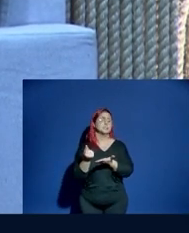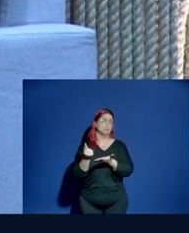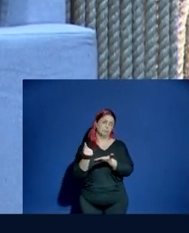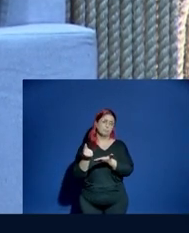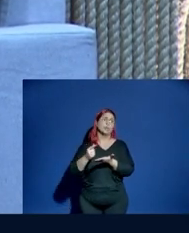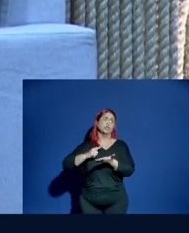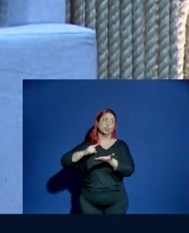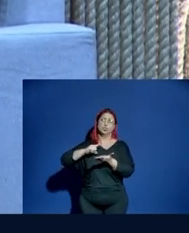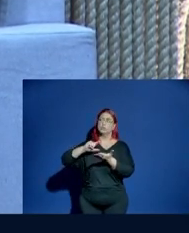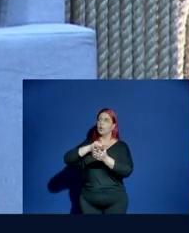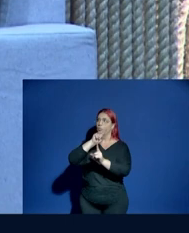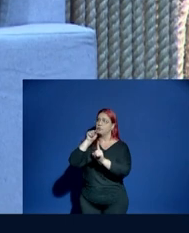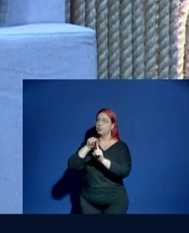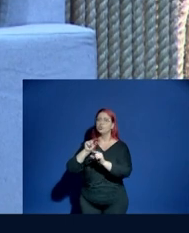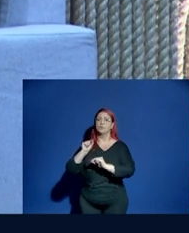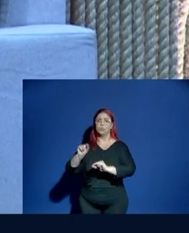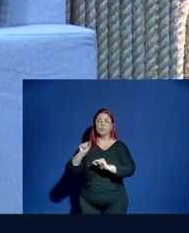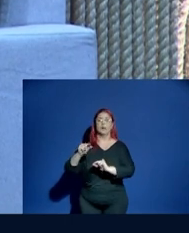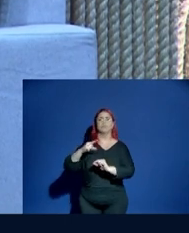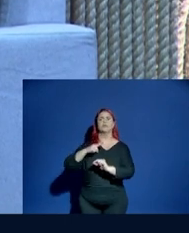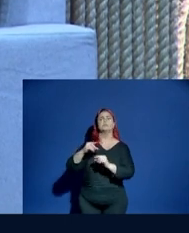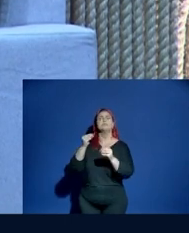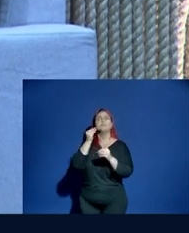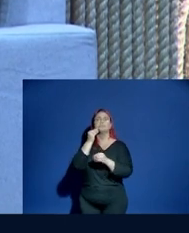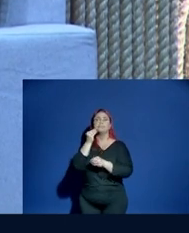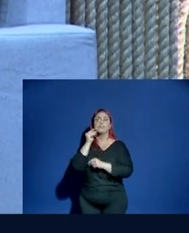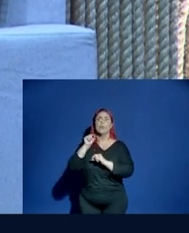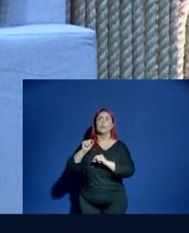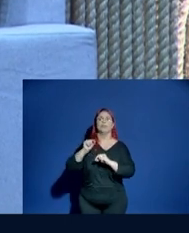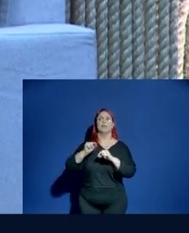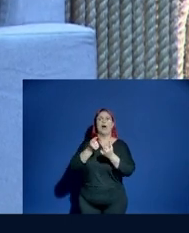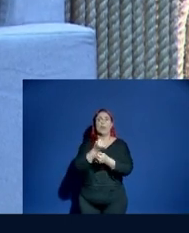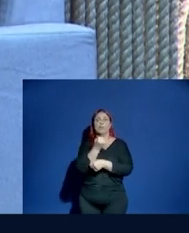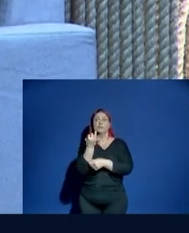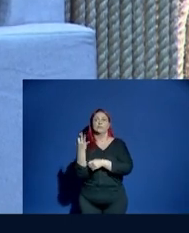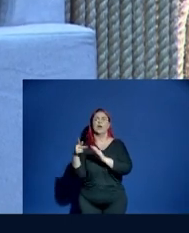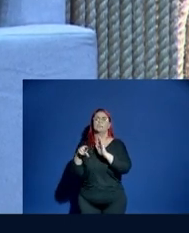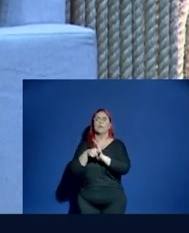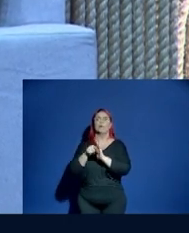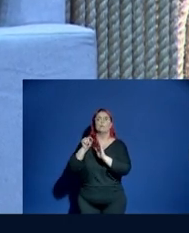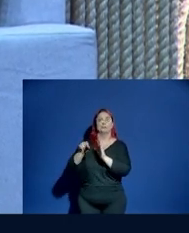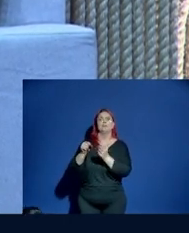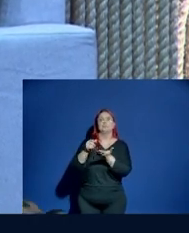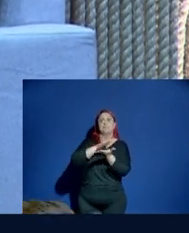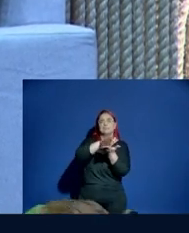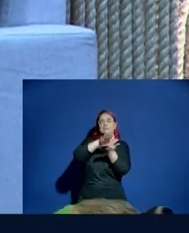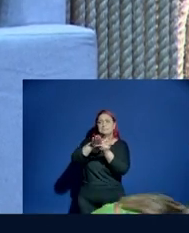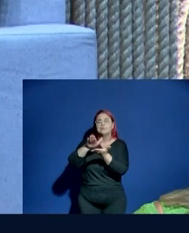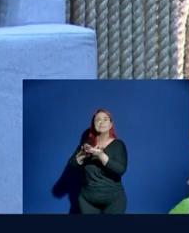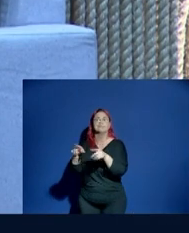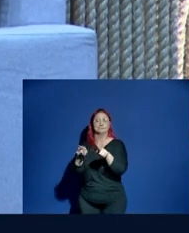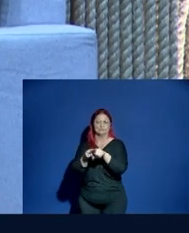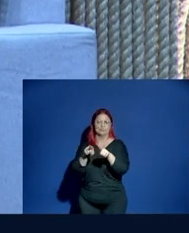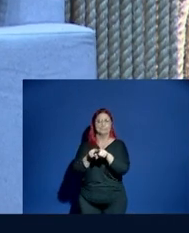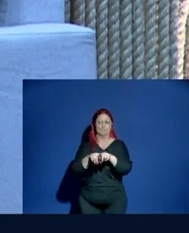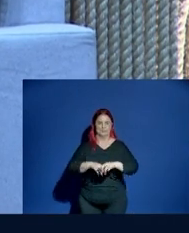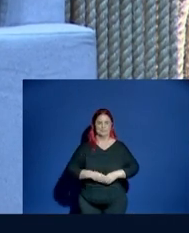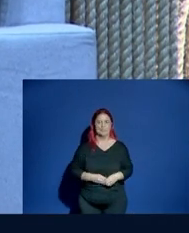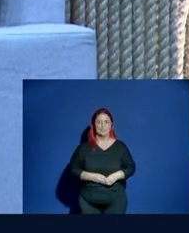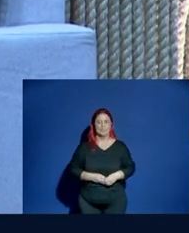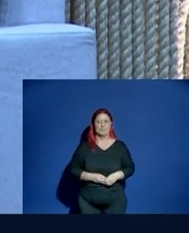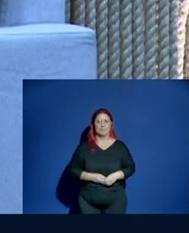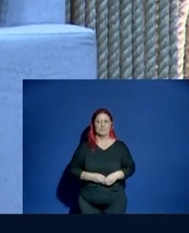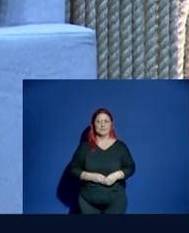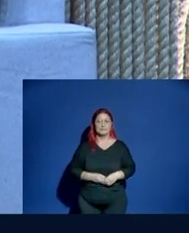principal de diminuir ao máximo a volatilidade do fluxo de caixa que é muito inerente a uma operação de uma unidade sul coleira